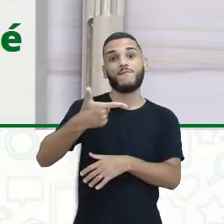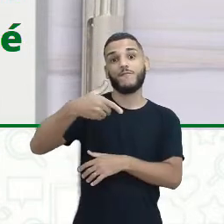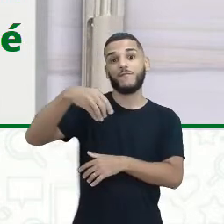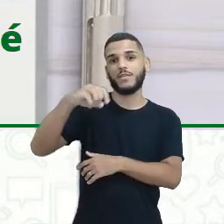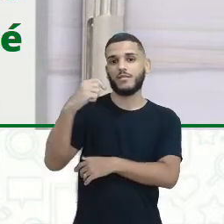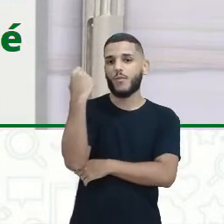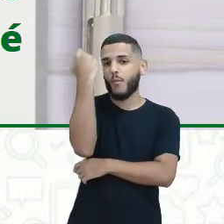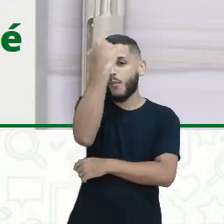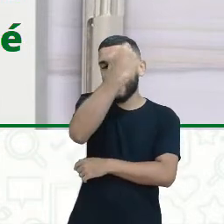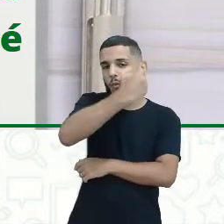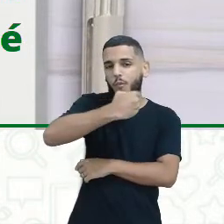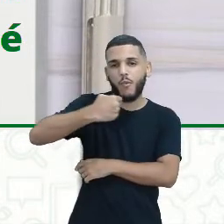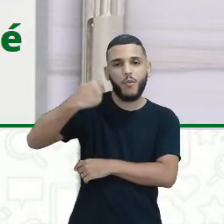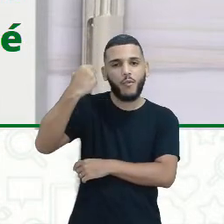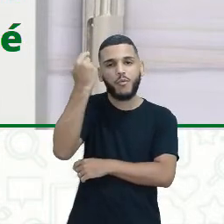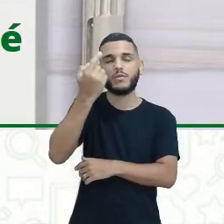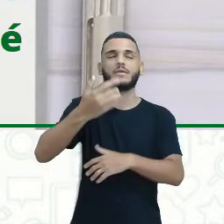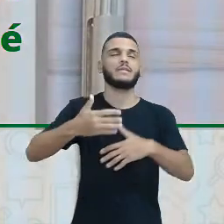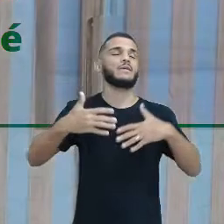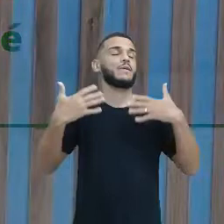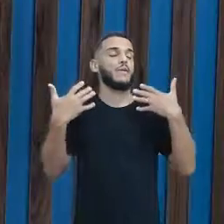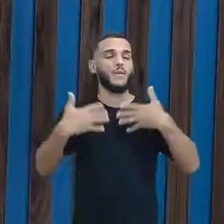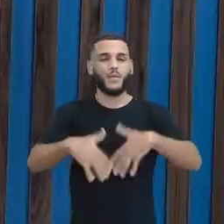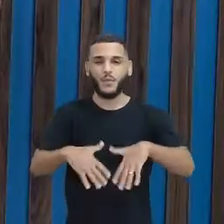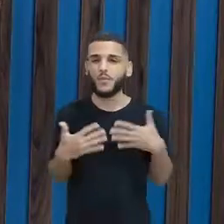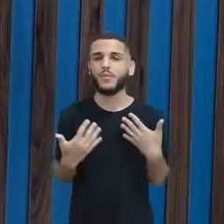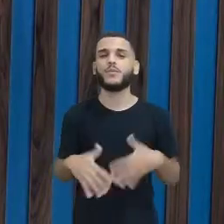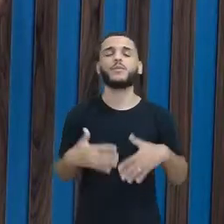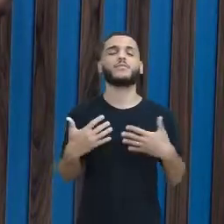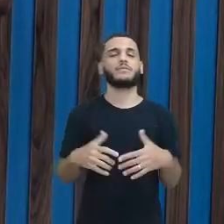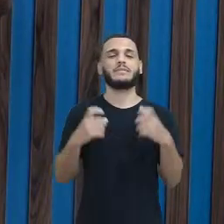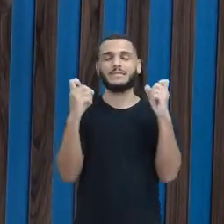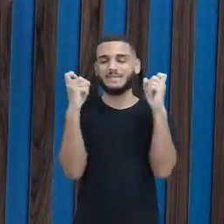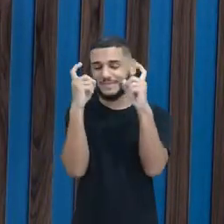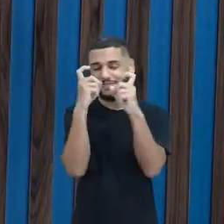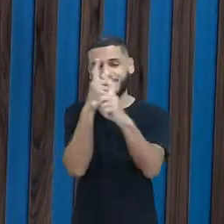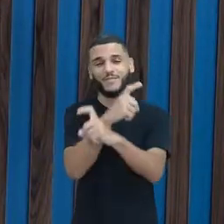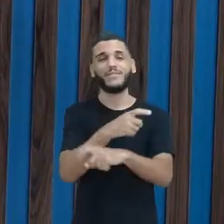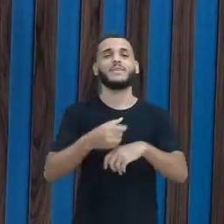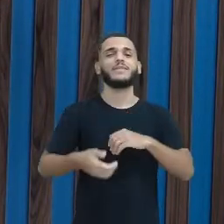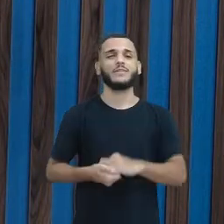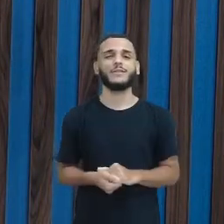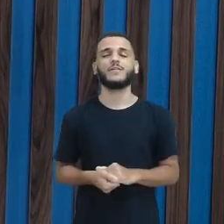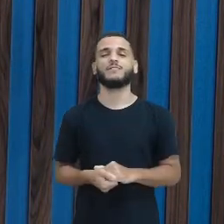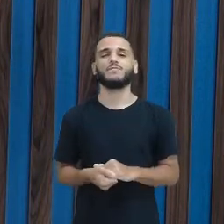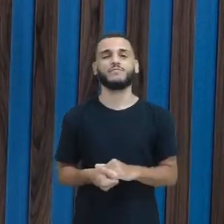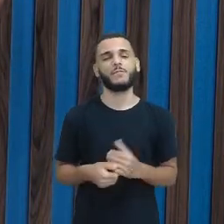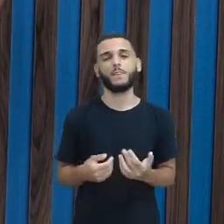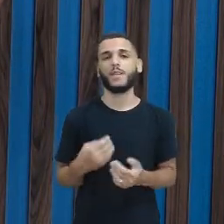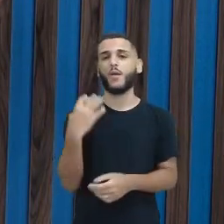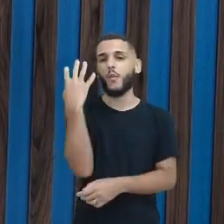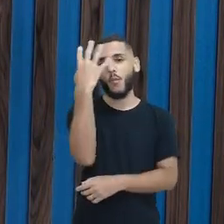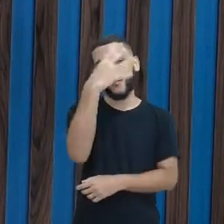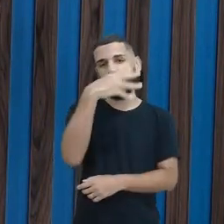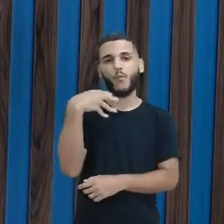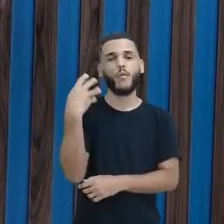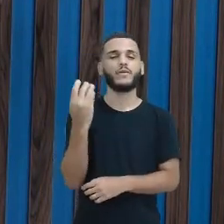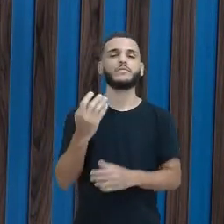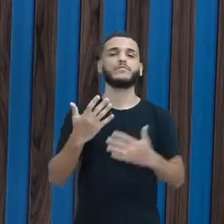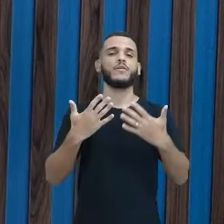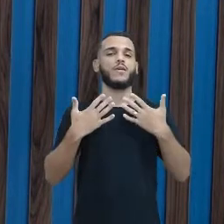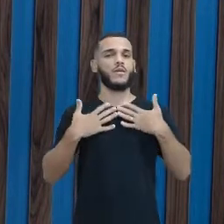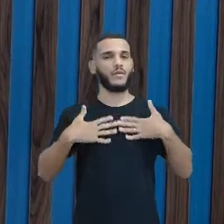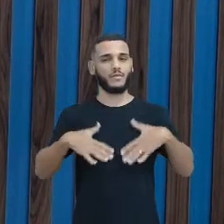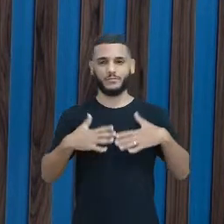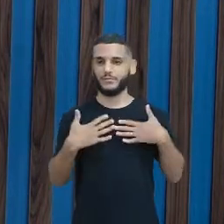trabalho diário. Veja, 20 horas de trabalho duro com uma média, né, de 4 horas de descanso. Então,